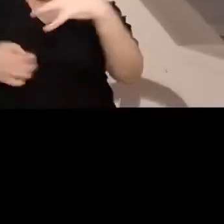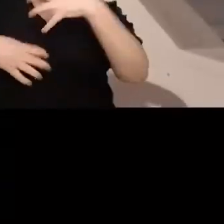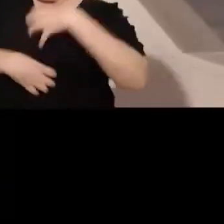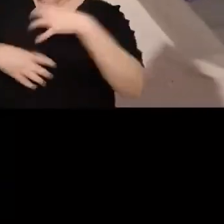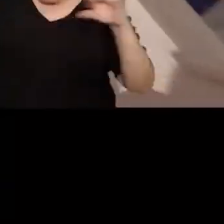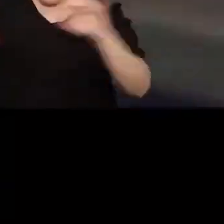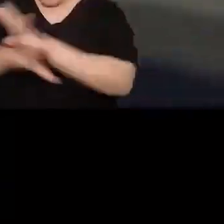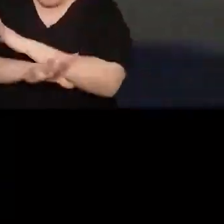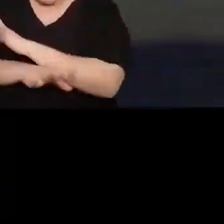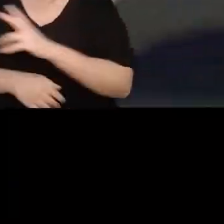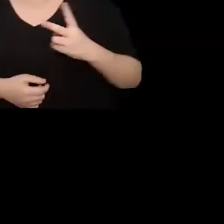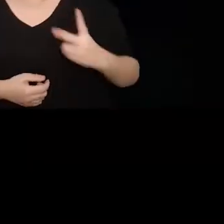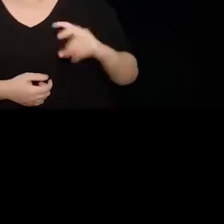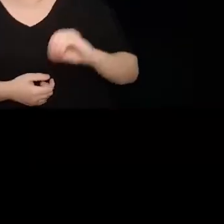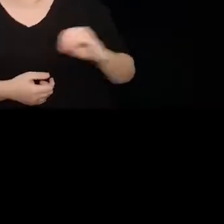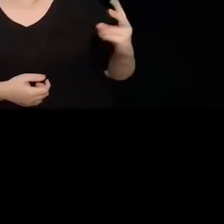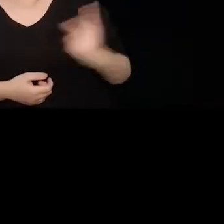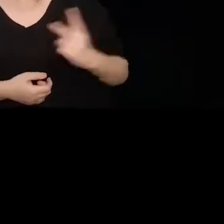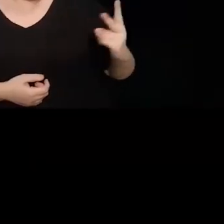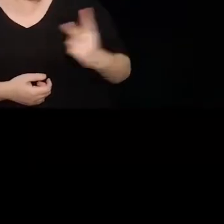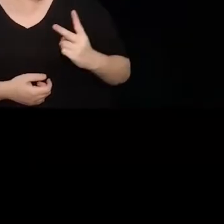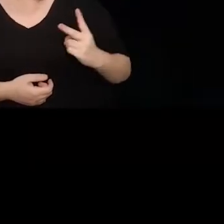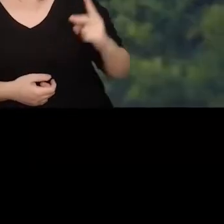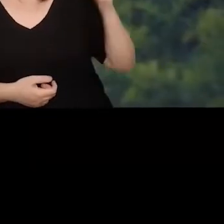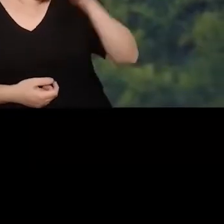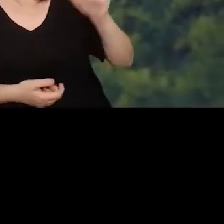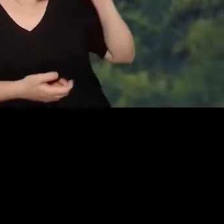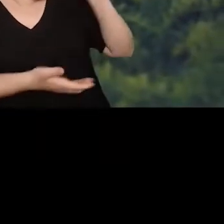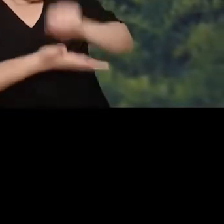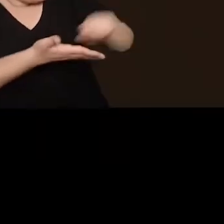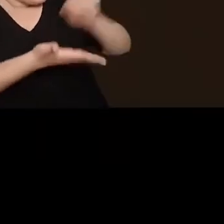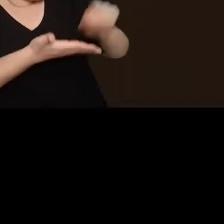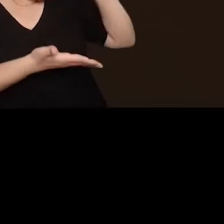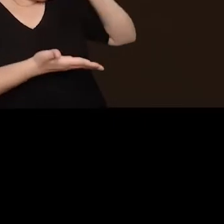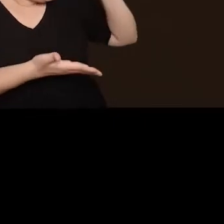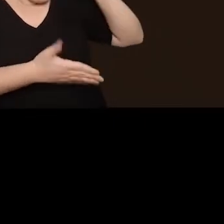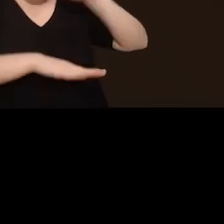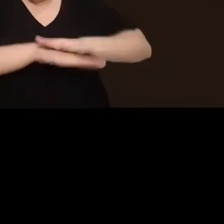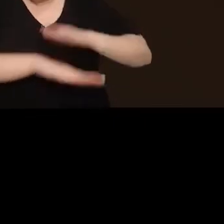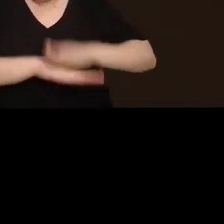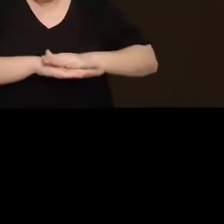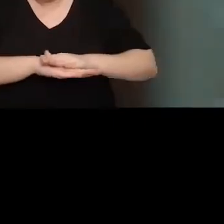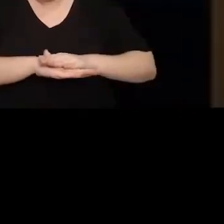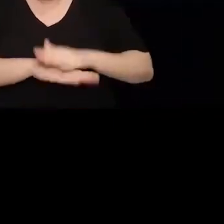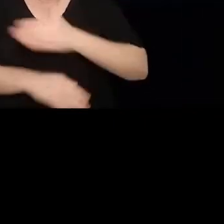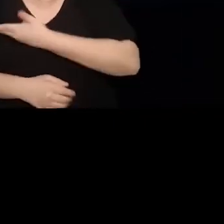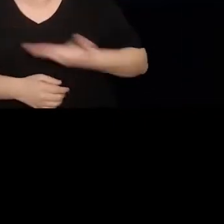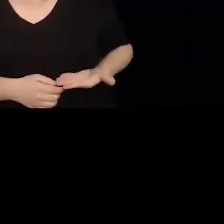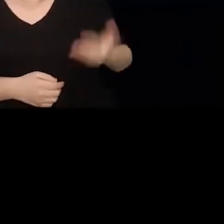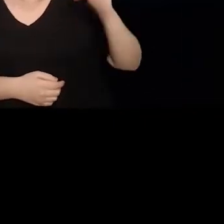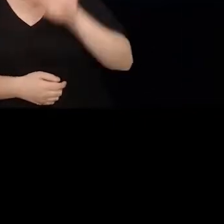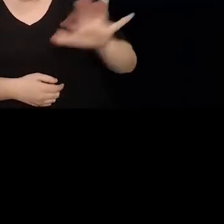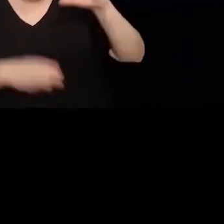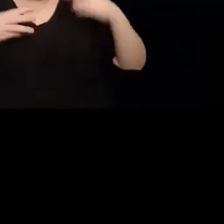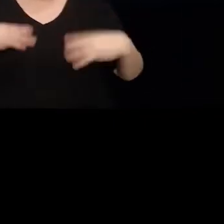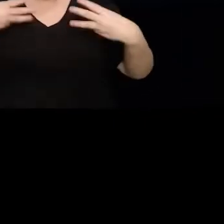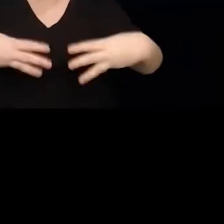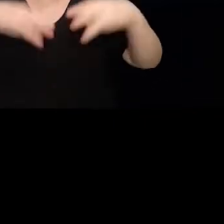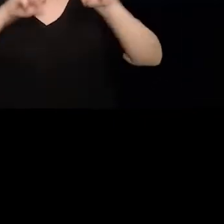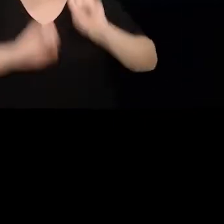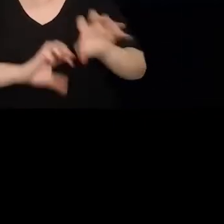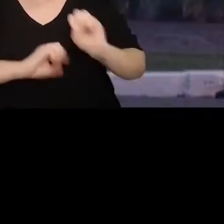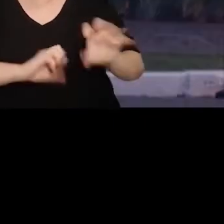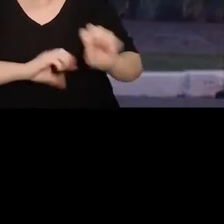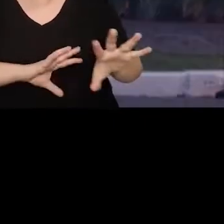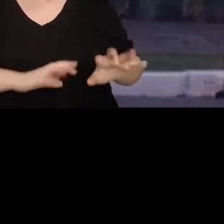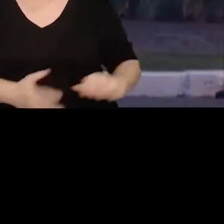Você tá pronta para isso? Em 2022, ela vai poder escrever a sua história. O governo federal, por meio do